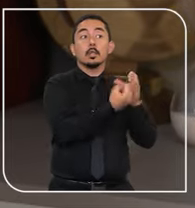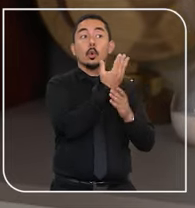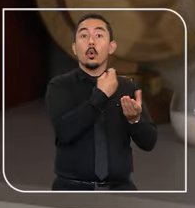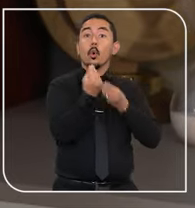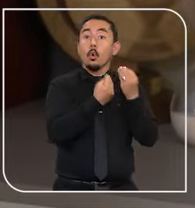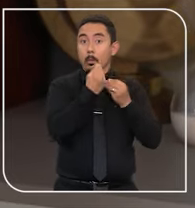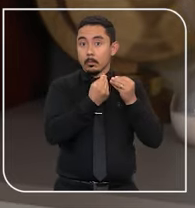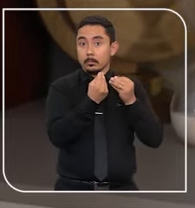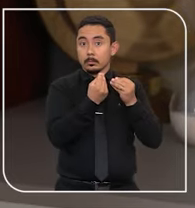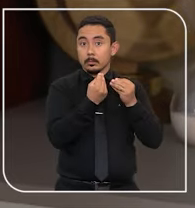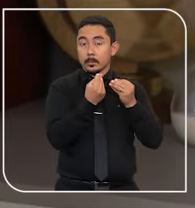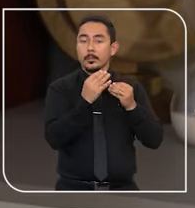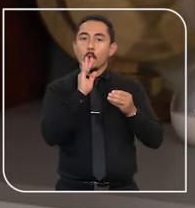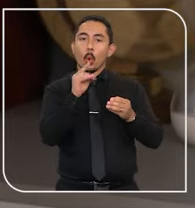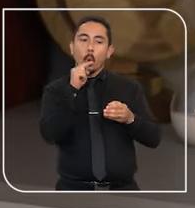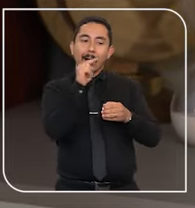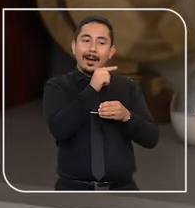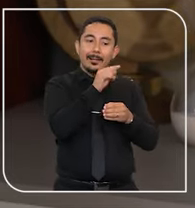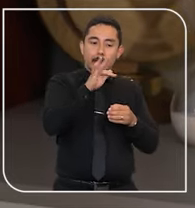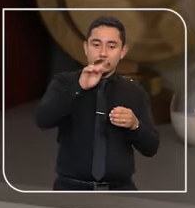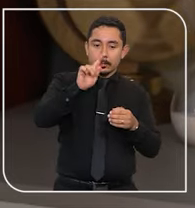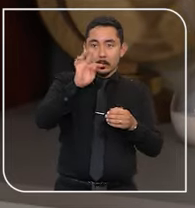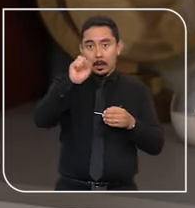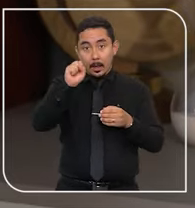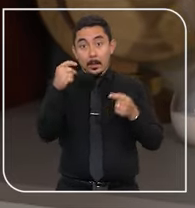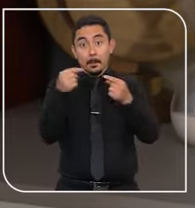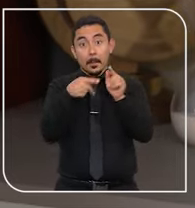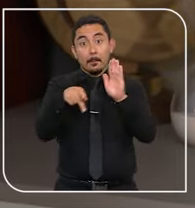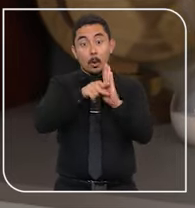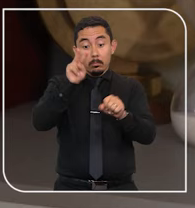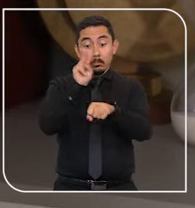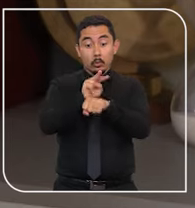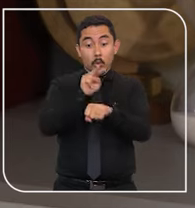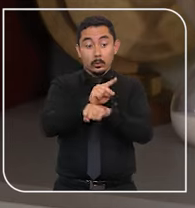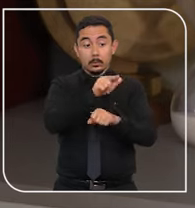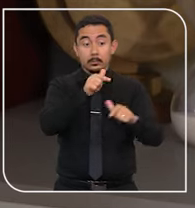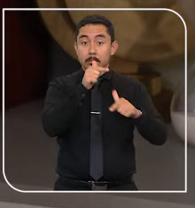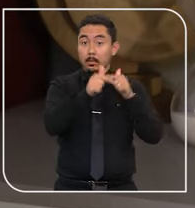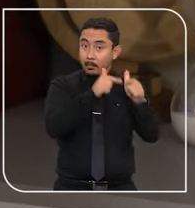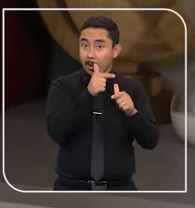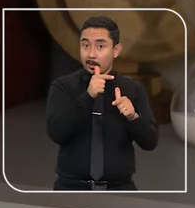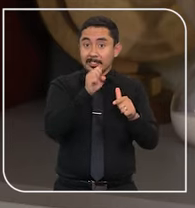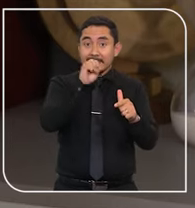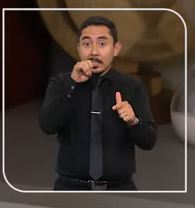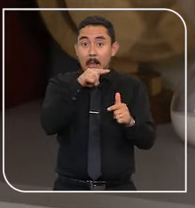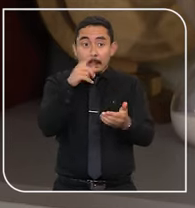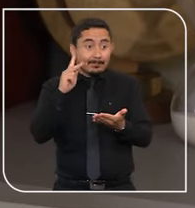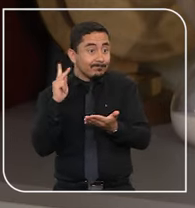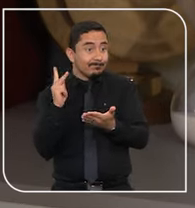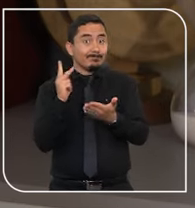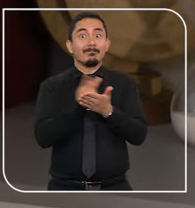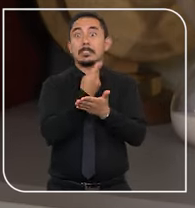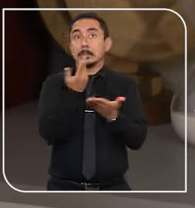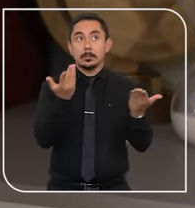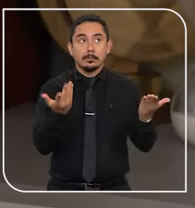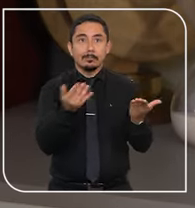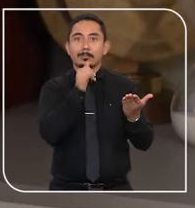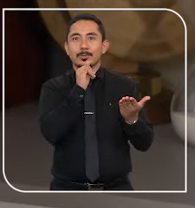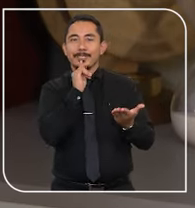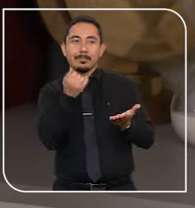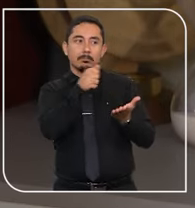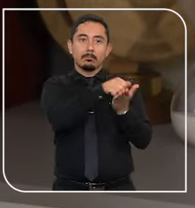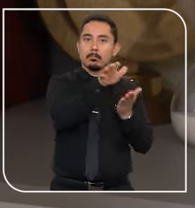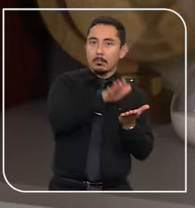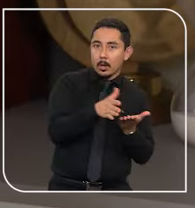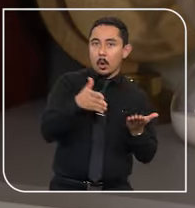FGTS o FGTS ele foi criado para proteger o trabalhador de eventuais eh fragilidades financeiras em caso de